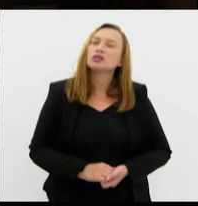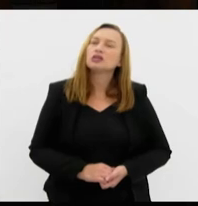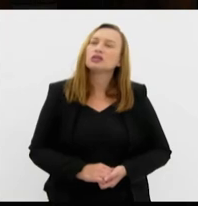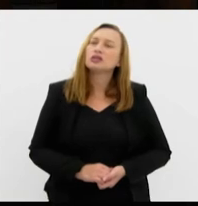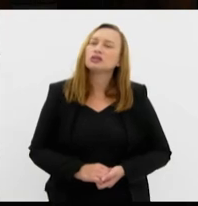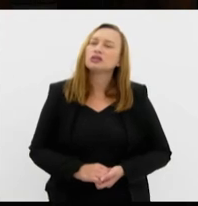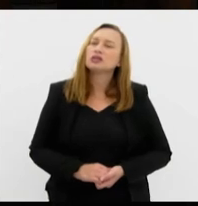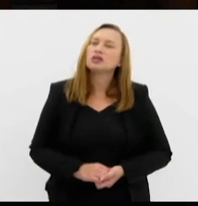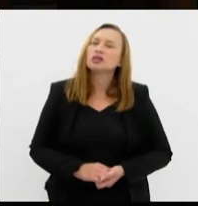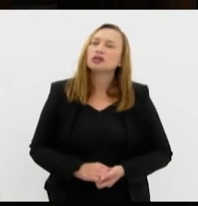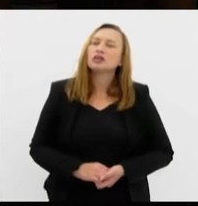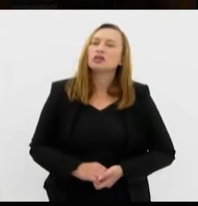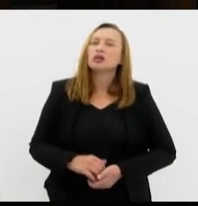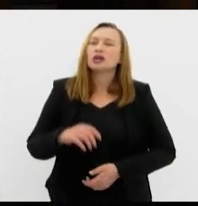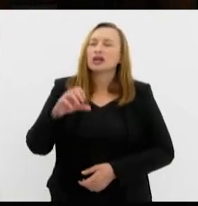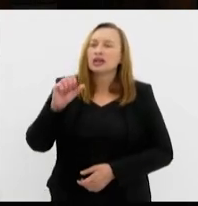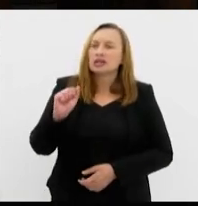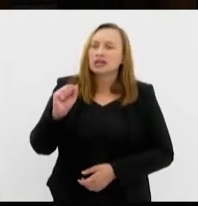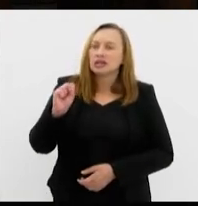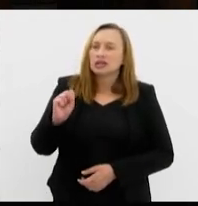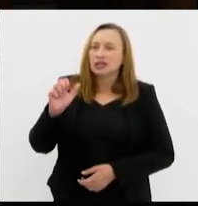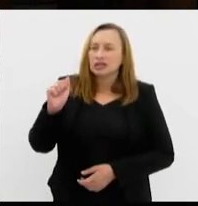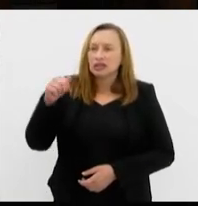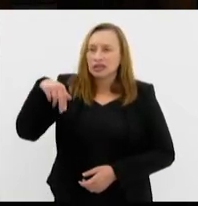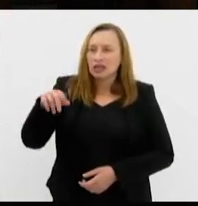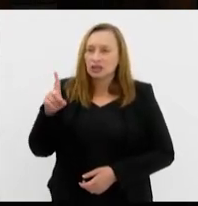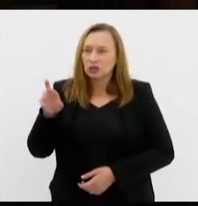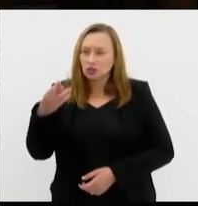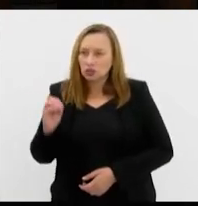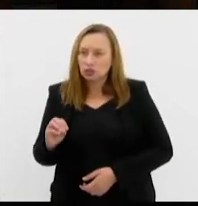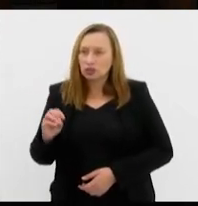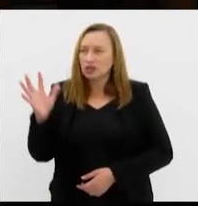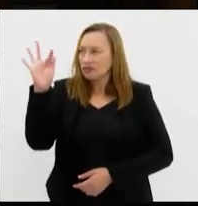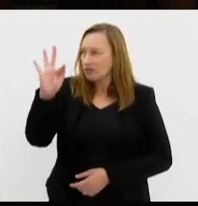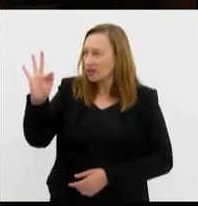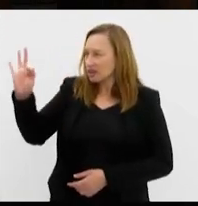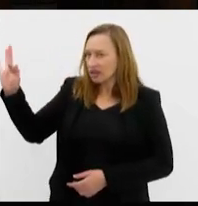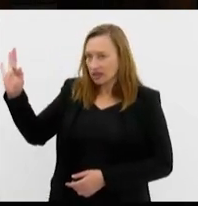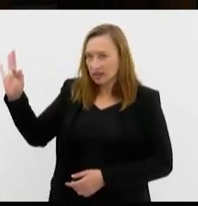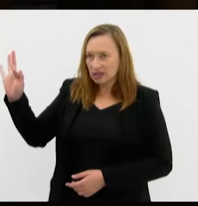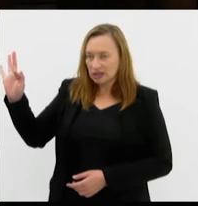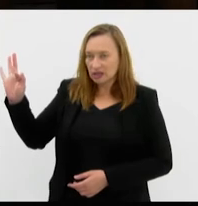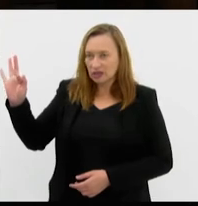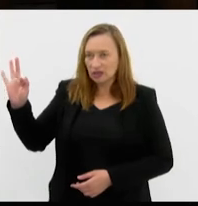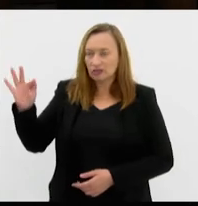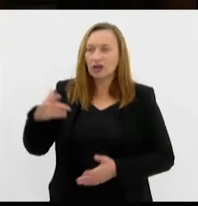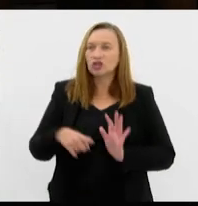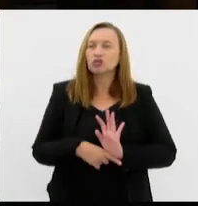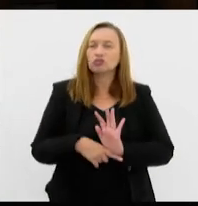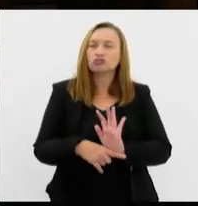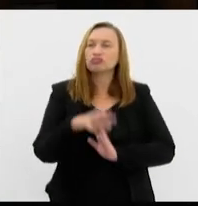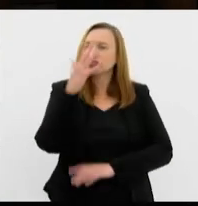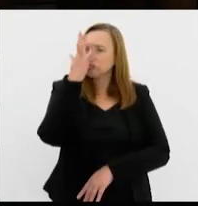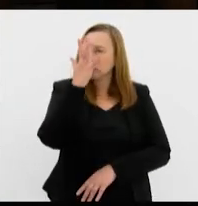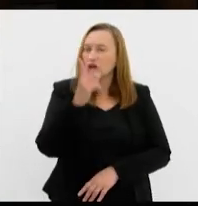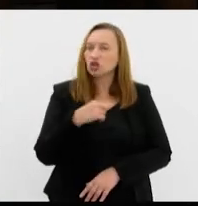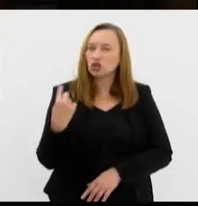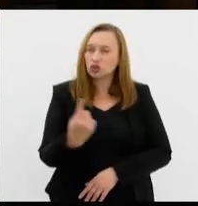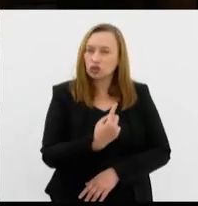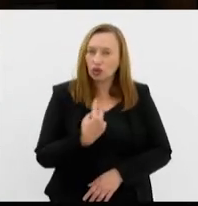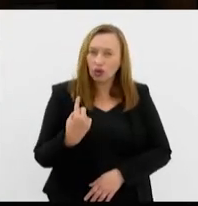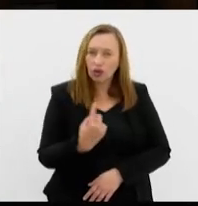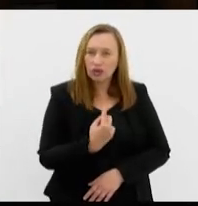senhor Sandro Avelar. Esta federação vem dando musculatura ao carnaval. E nós, que